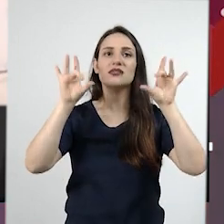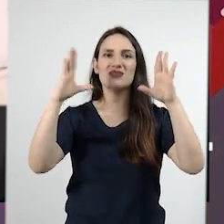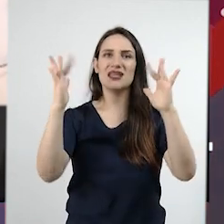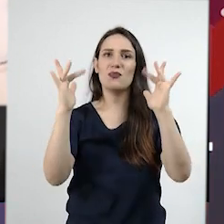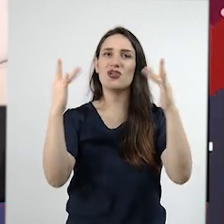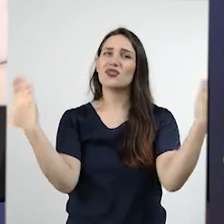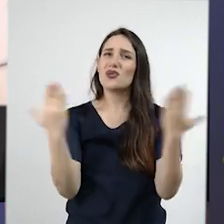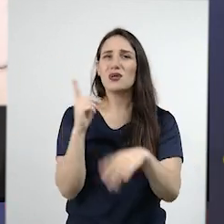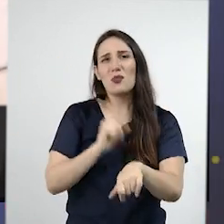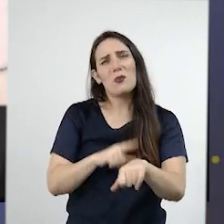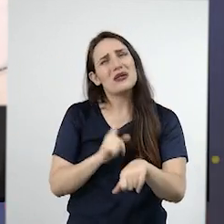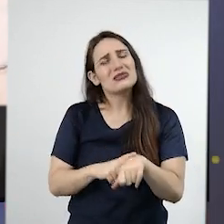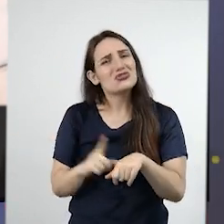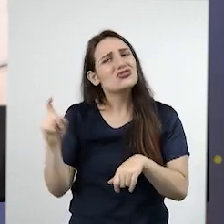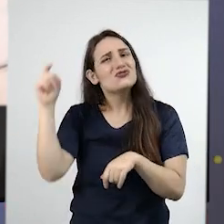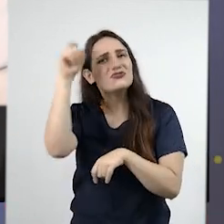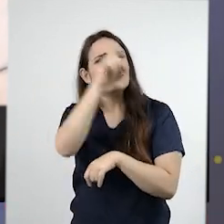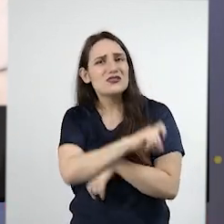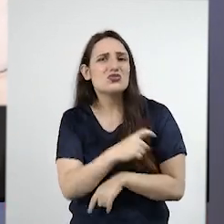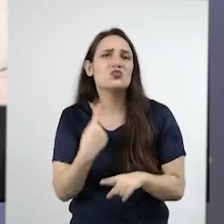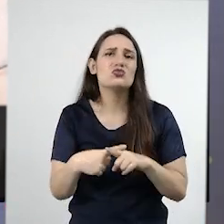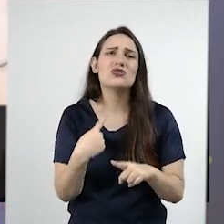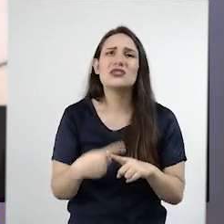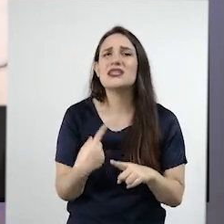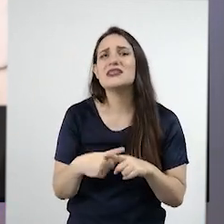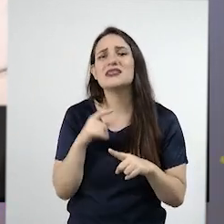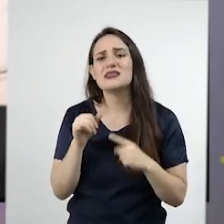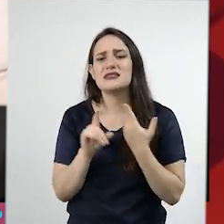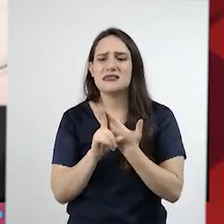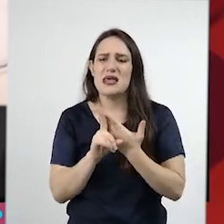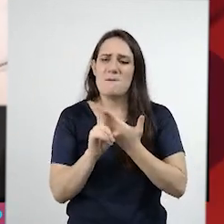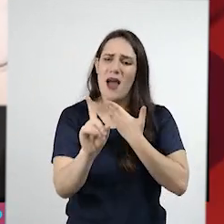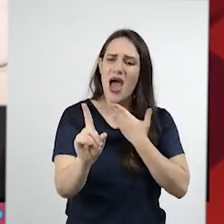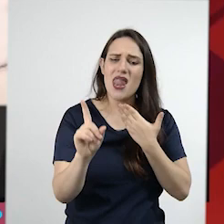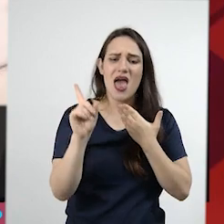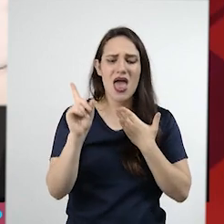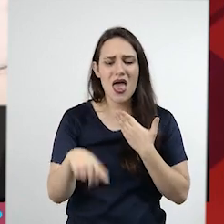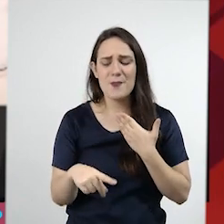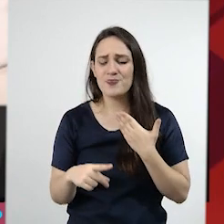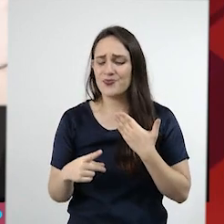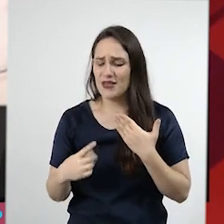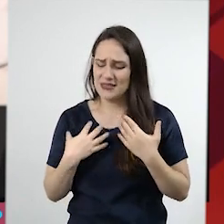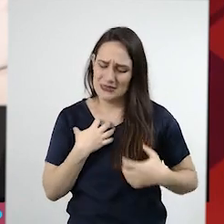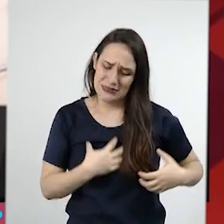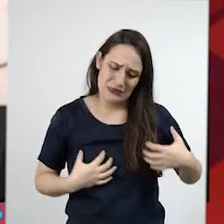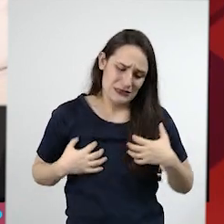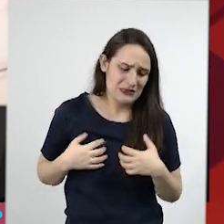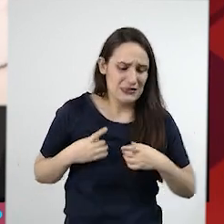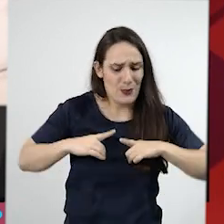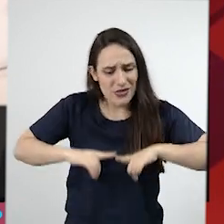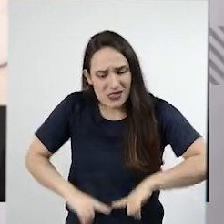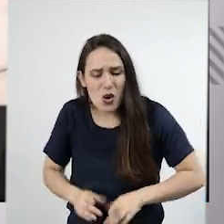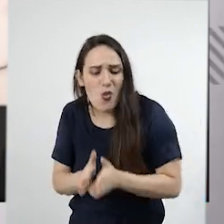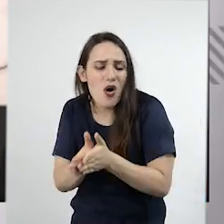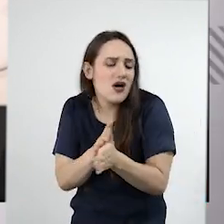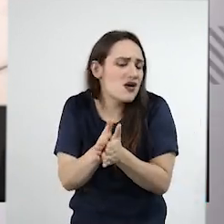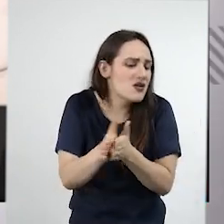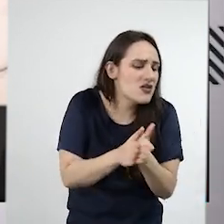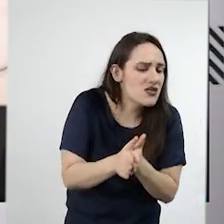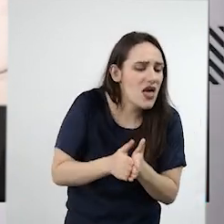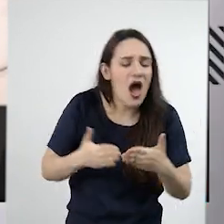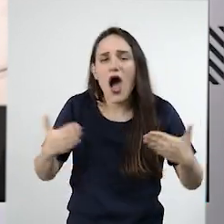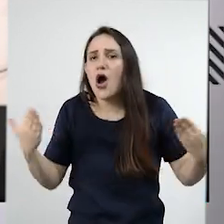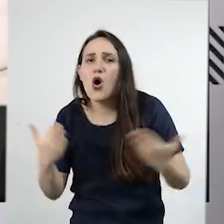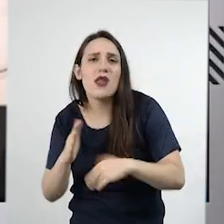muita gente, né? A depressão, a ansiedade, essa necessidade que a gente tem de contato, como nós estamos